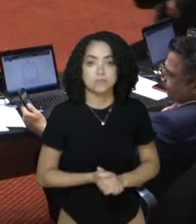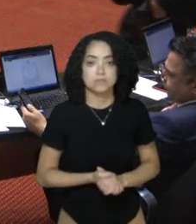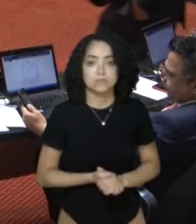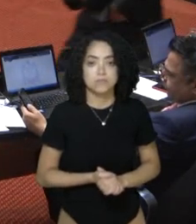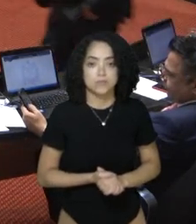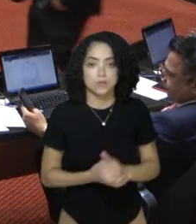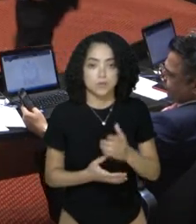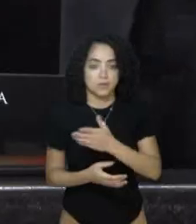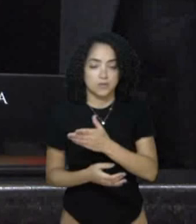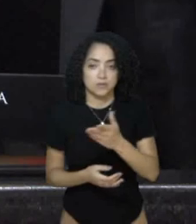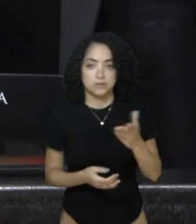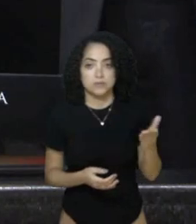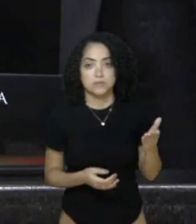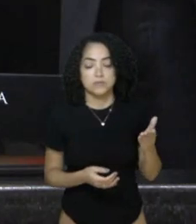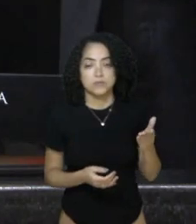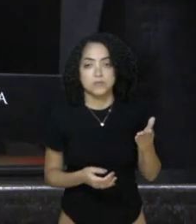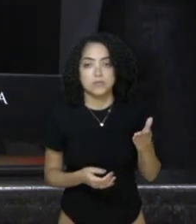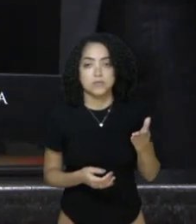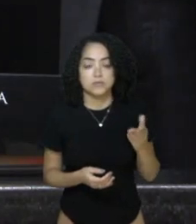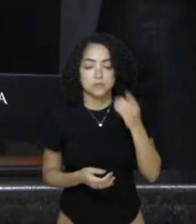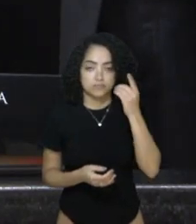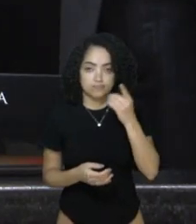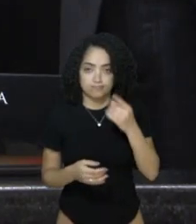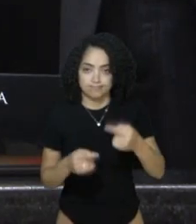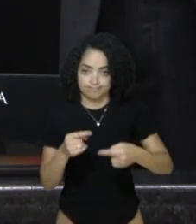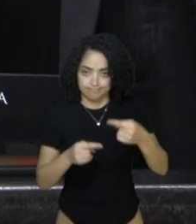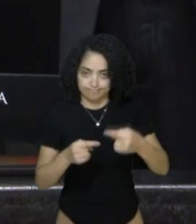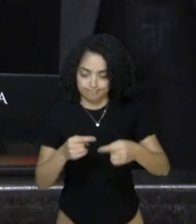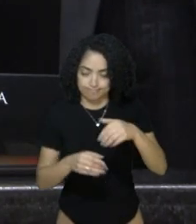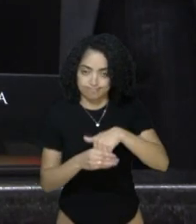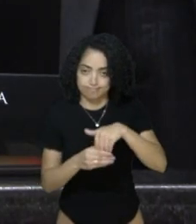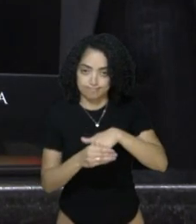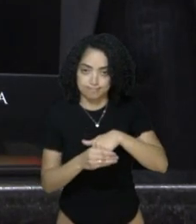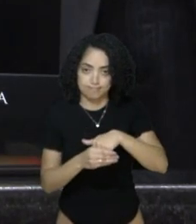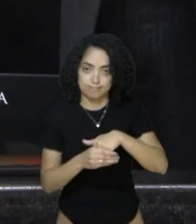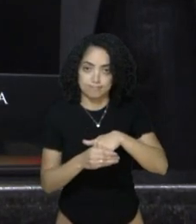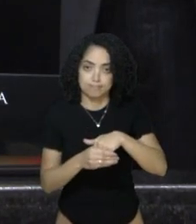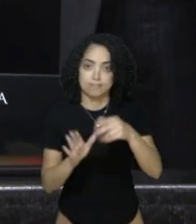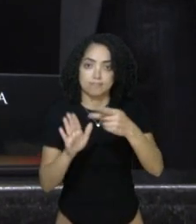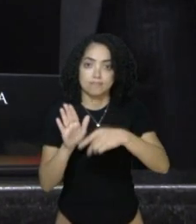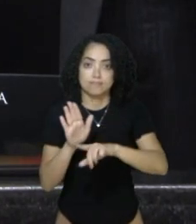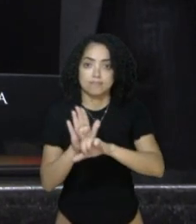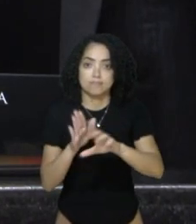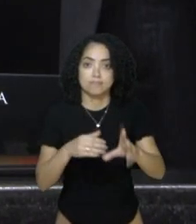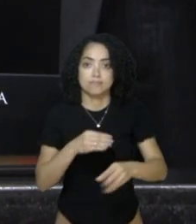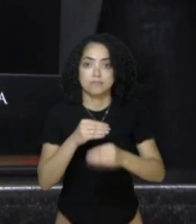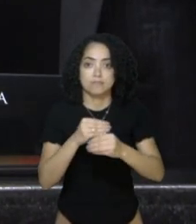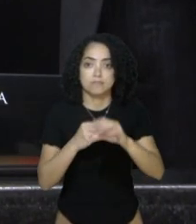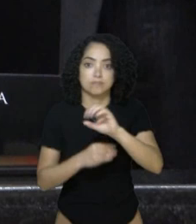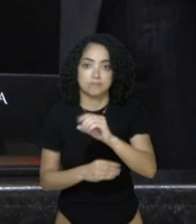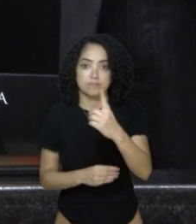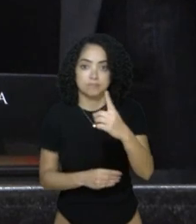Senhores deputados, discussão e votação em primeiro turno do projeto de lei complementar